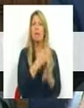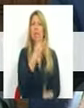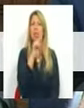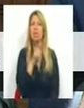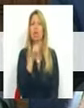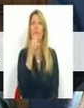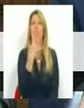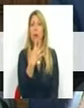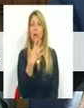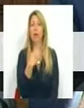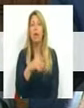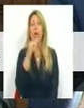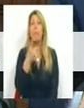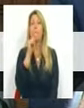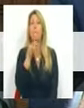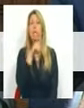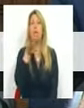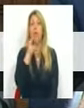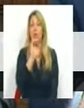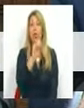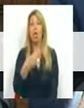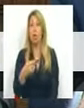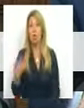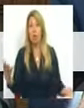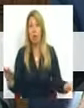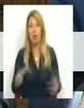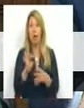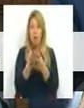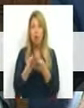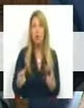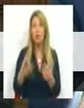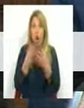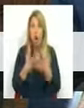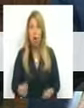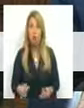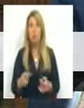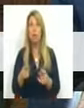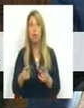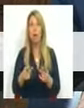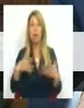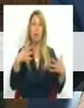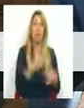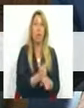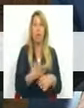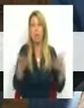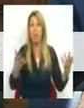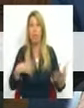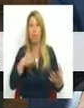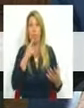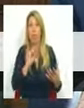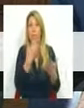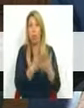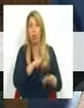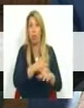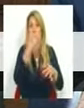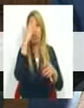3,4 bilhões de euros. Portanto, a solução da resolução, a solução de liquidação, o que lhe queiramos sempre chamar, é sempre